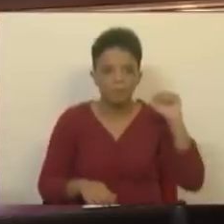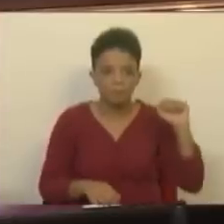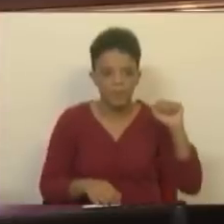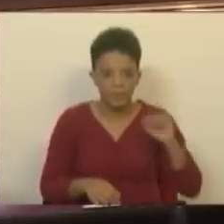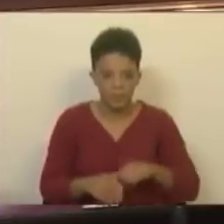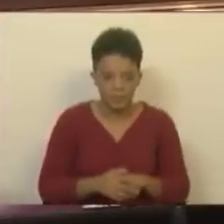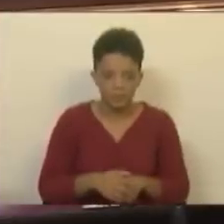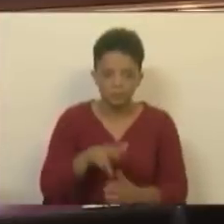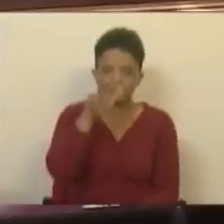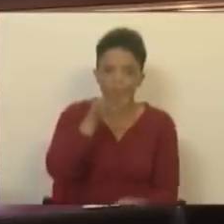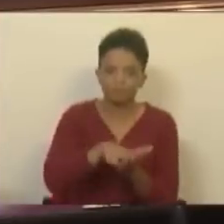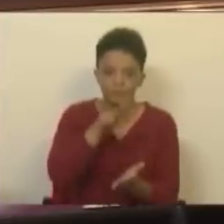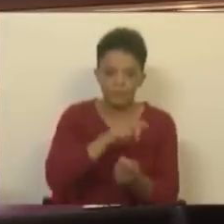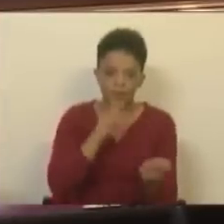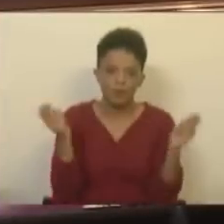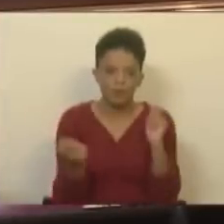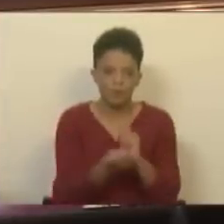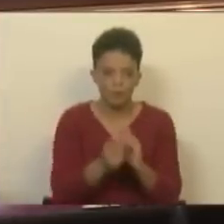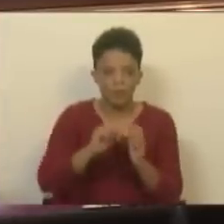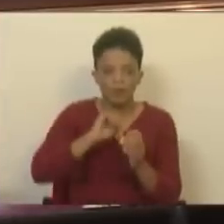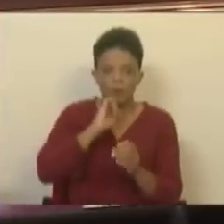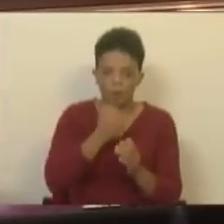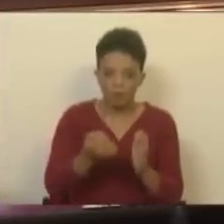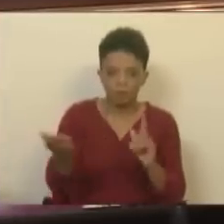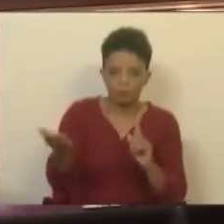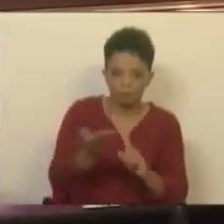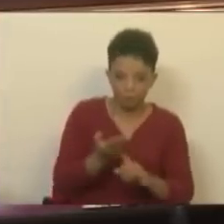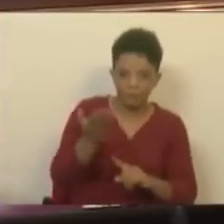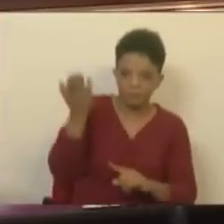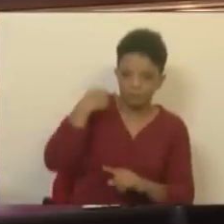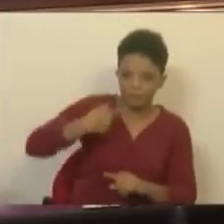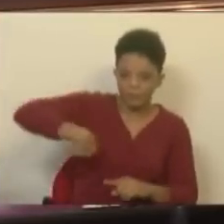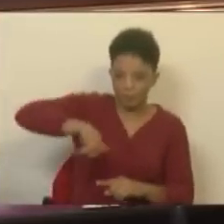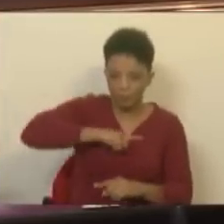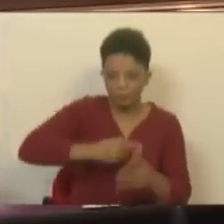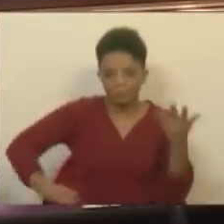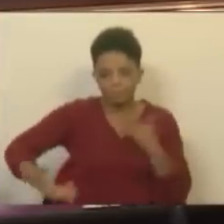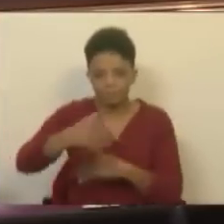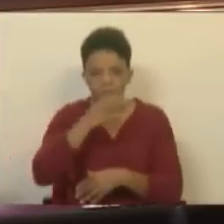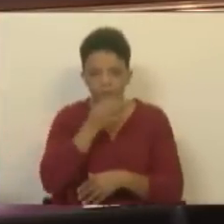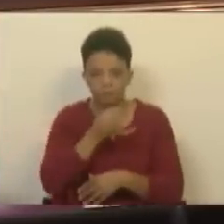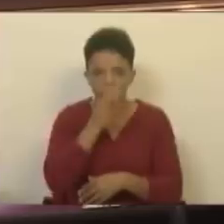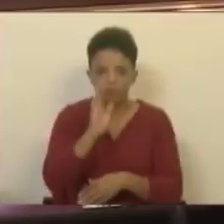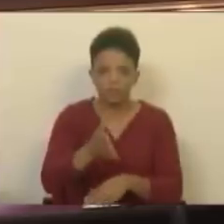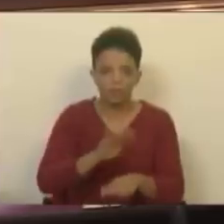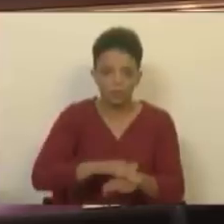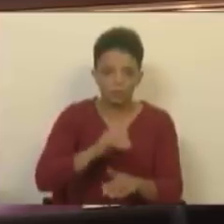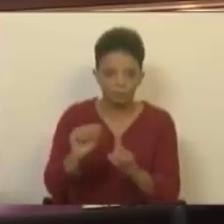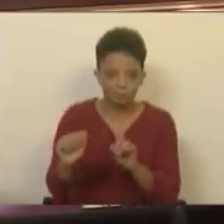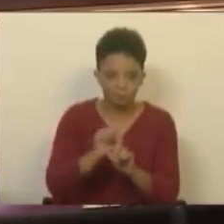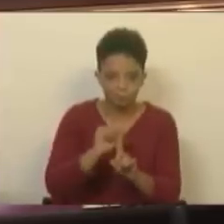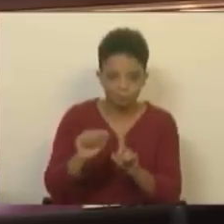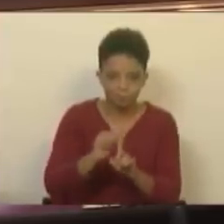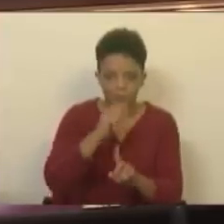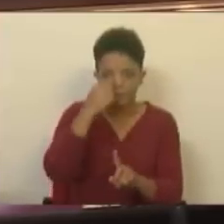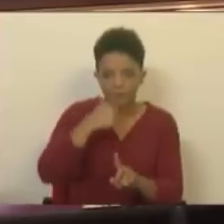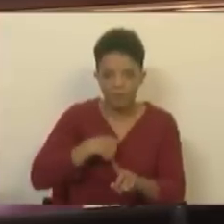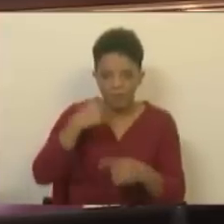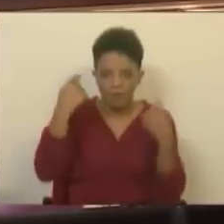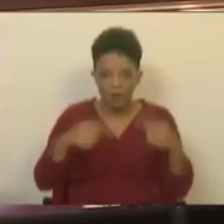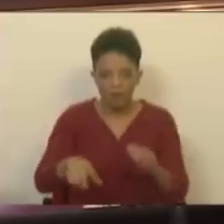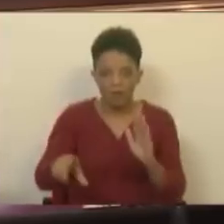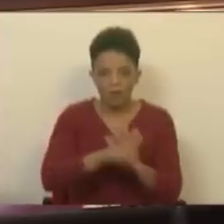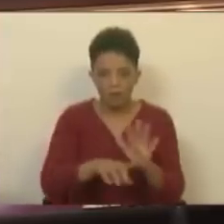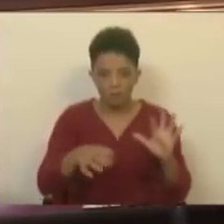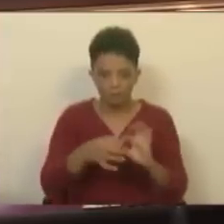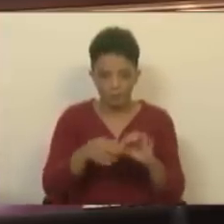irá viabilizar a reforma do Código Penal que há muito já tínhamos também tido a oportunidade de falar para corrigir os erros e lacunas que possam existir